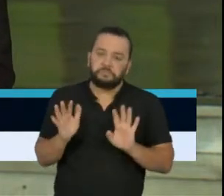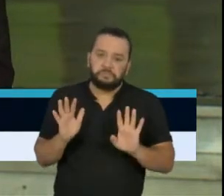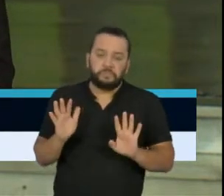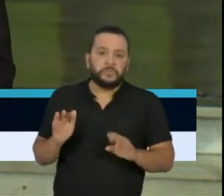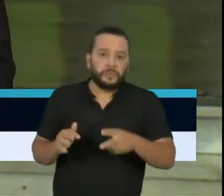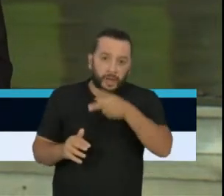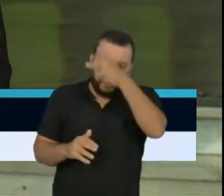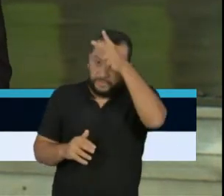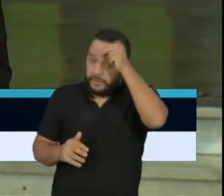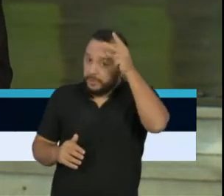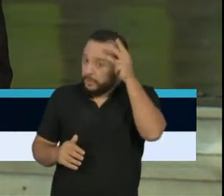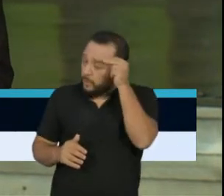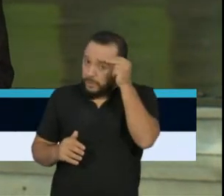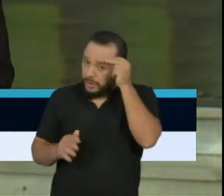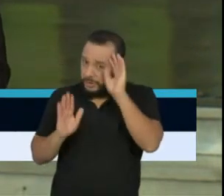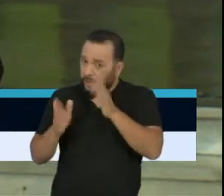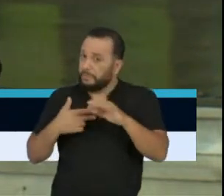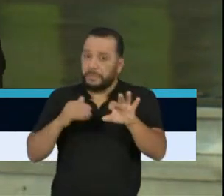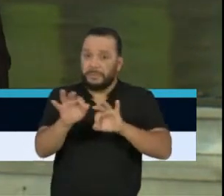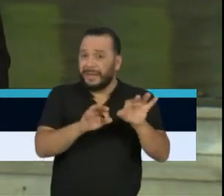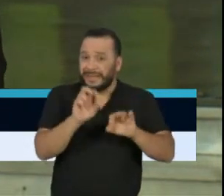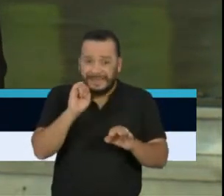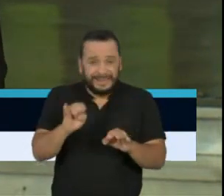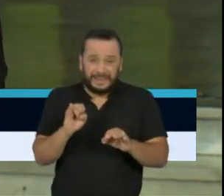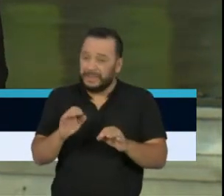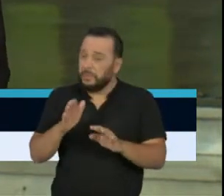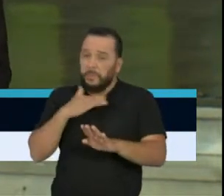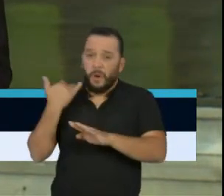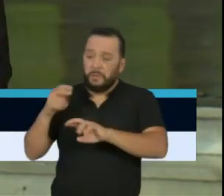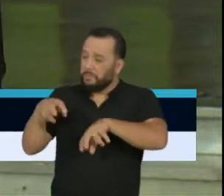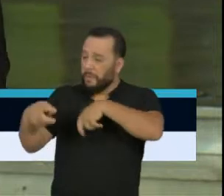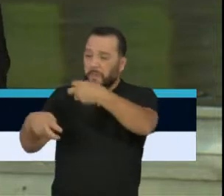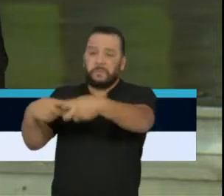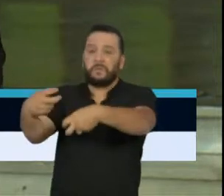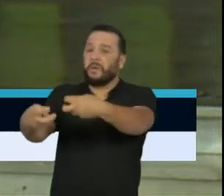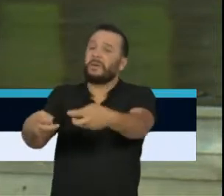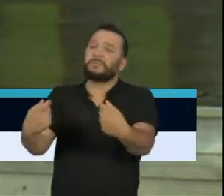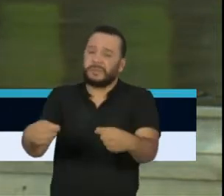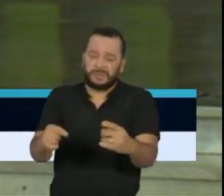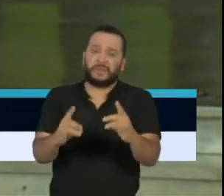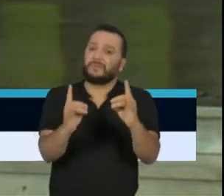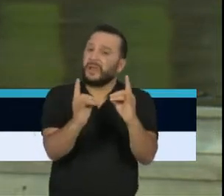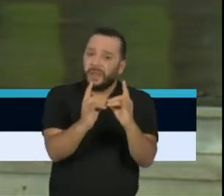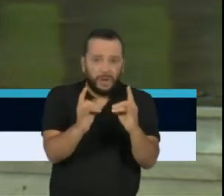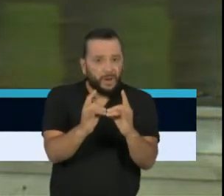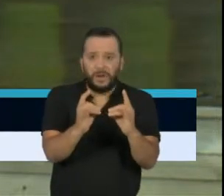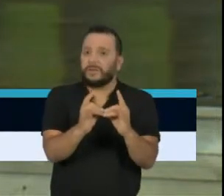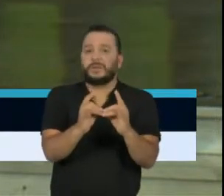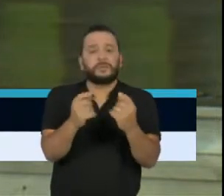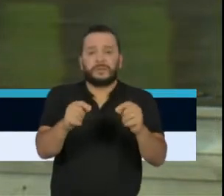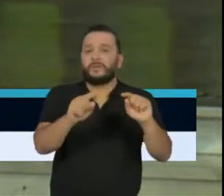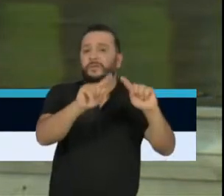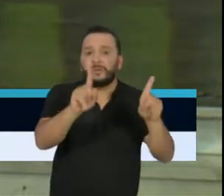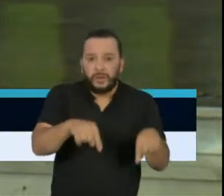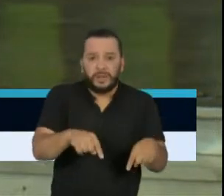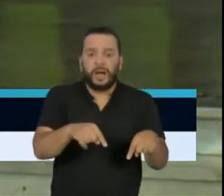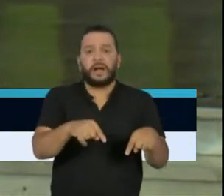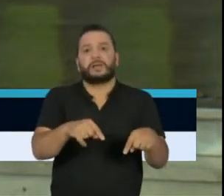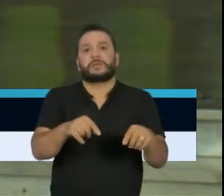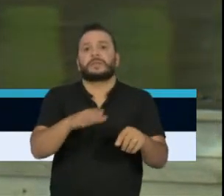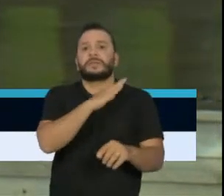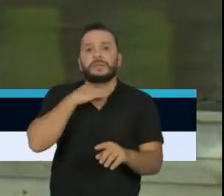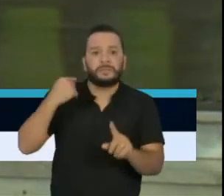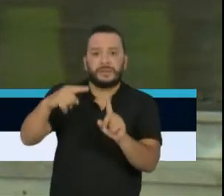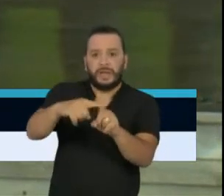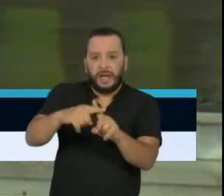não estar preparada para um cenário de maior dificuldade. Tomara a população colabore cada vez mais e a gente não